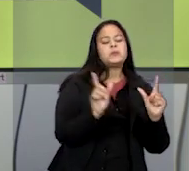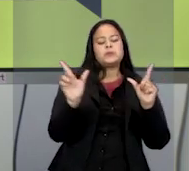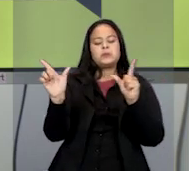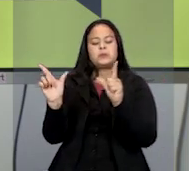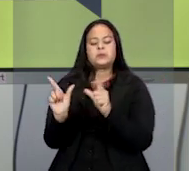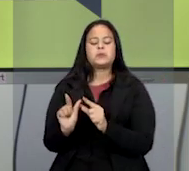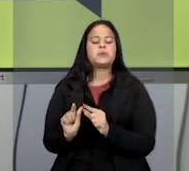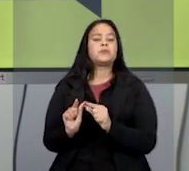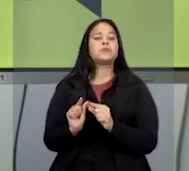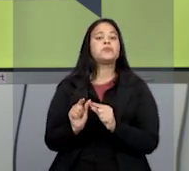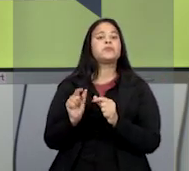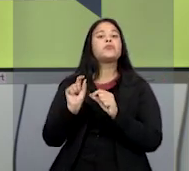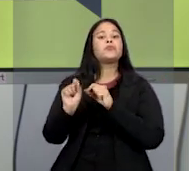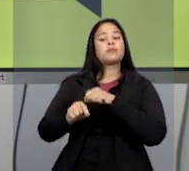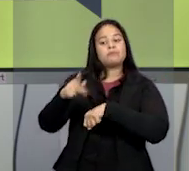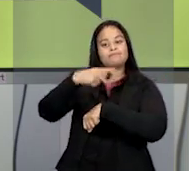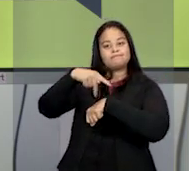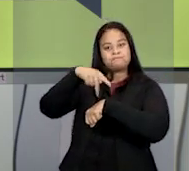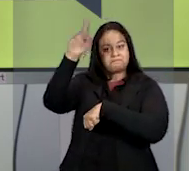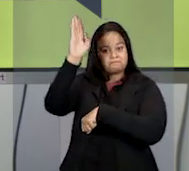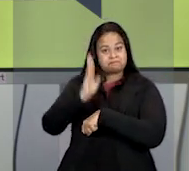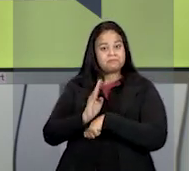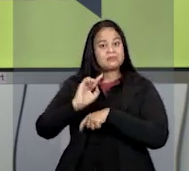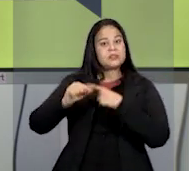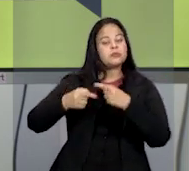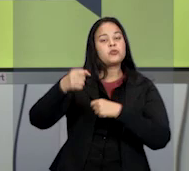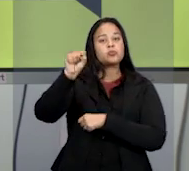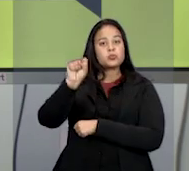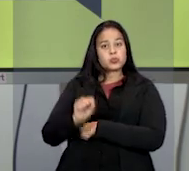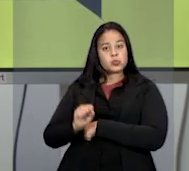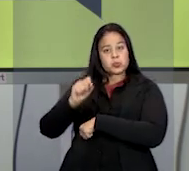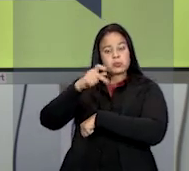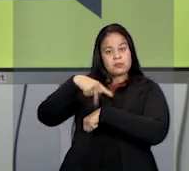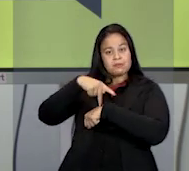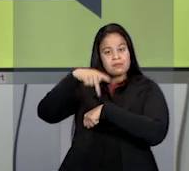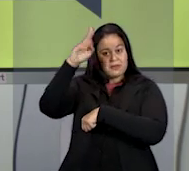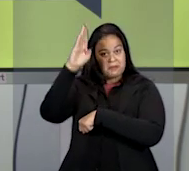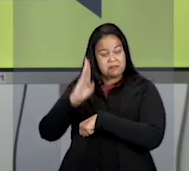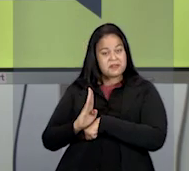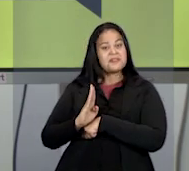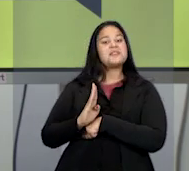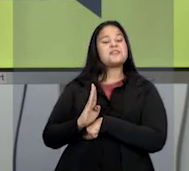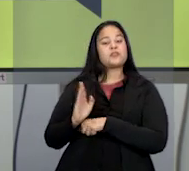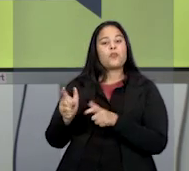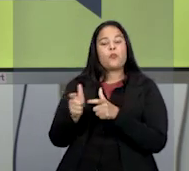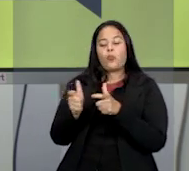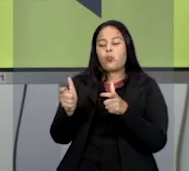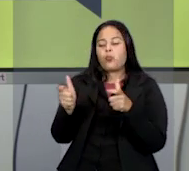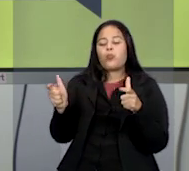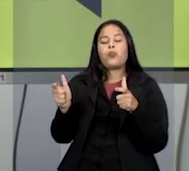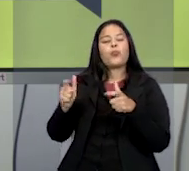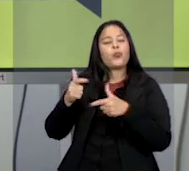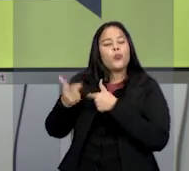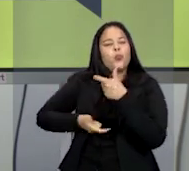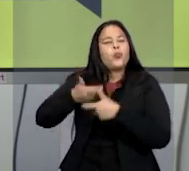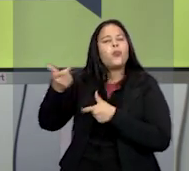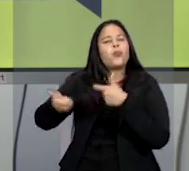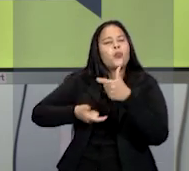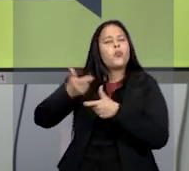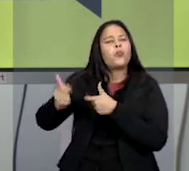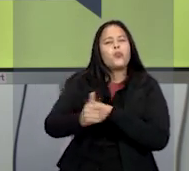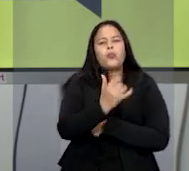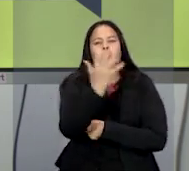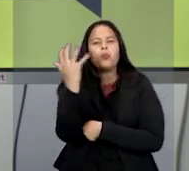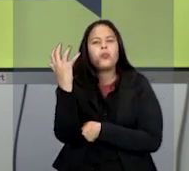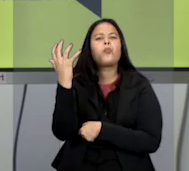originária do Brasil. Perfeito? Depois, o sul do Brasil tornou-se aí o grande fluxo desse produtor de